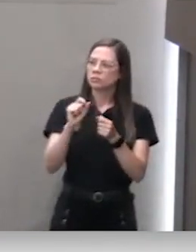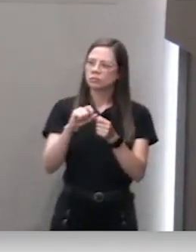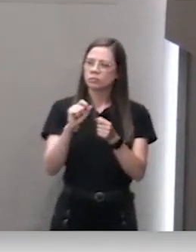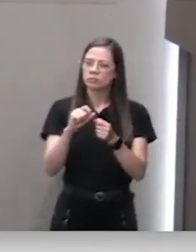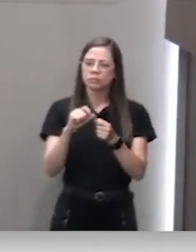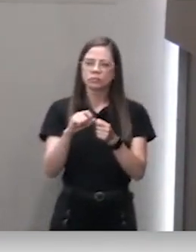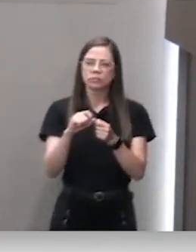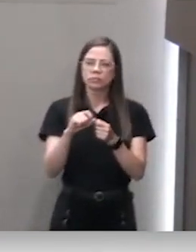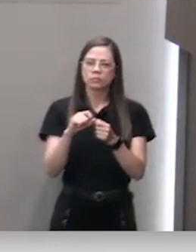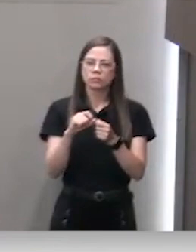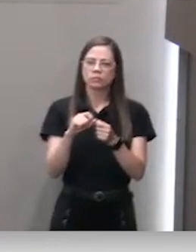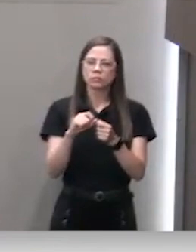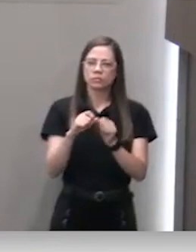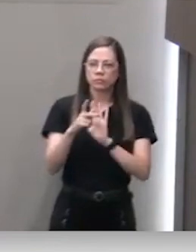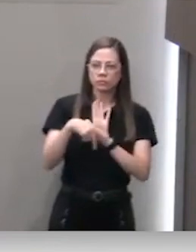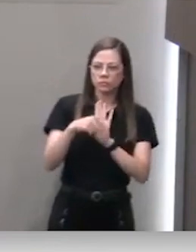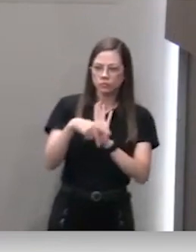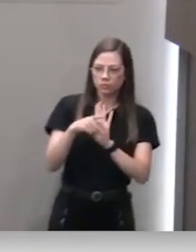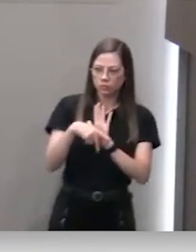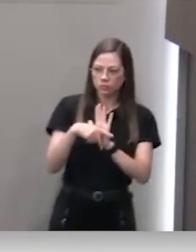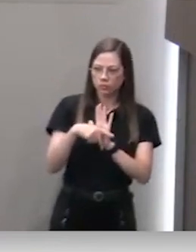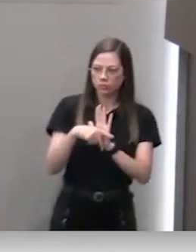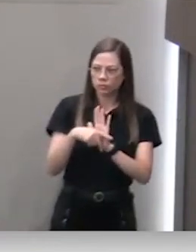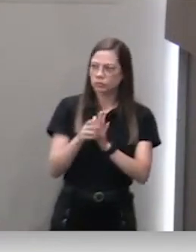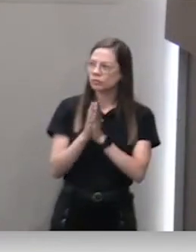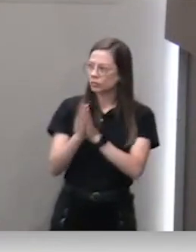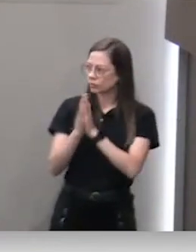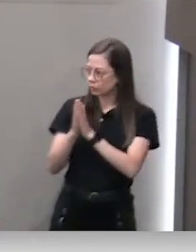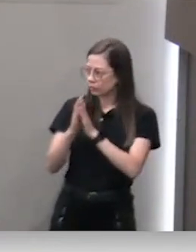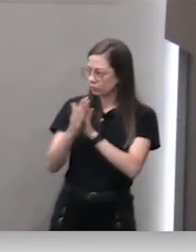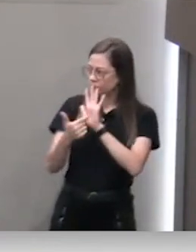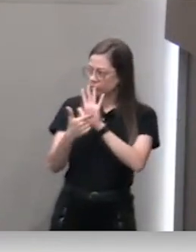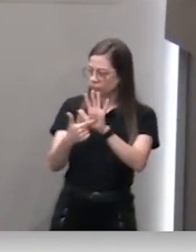esse projeto? Por favor, Miquel, coloca o vídeo 1.